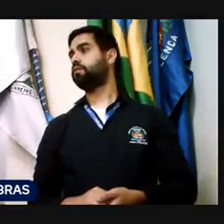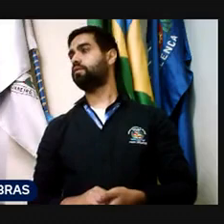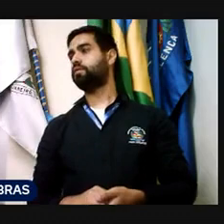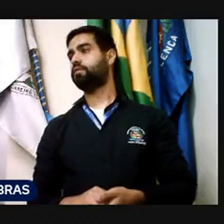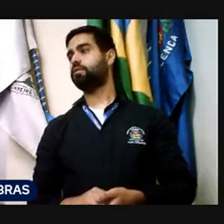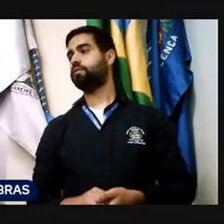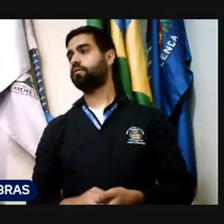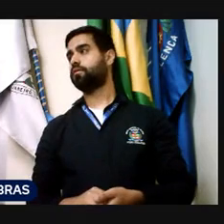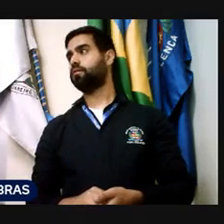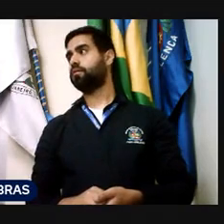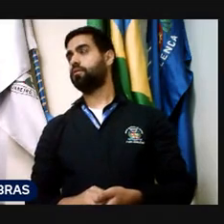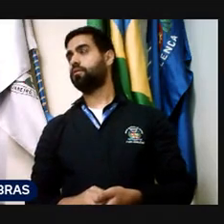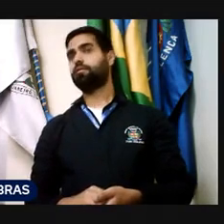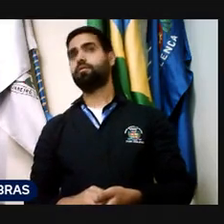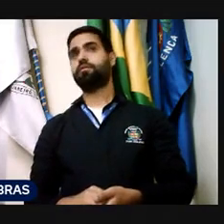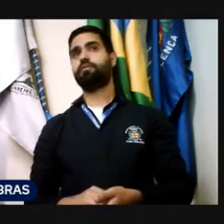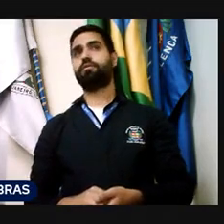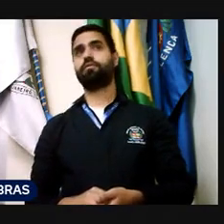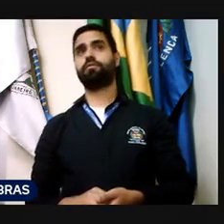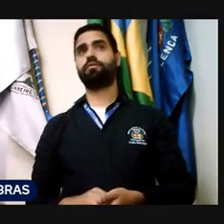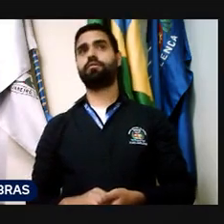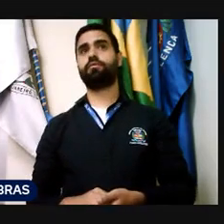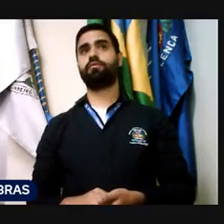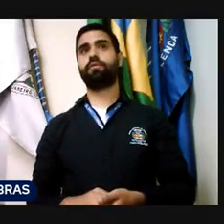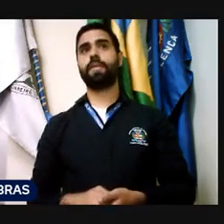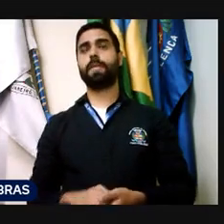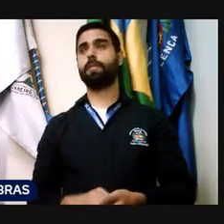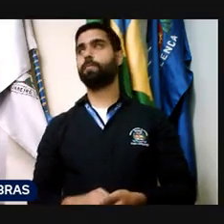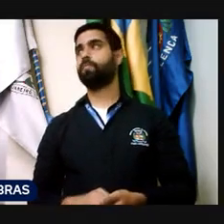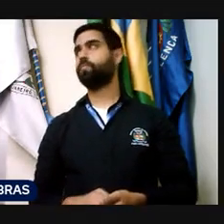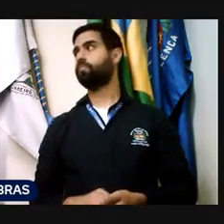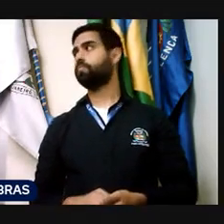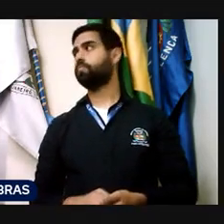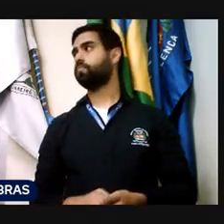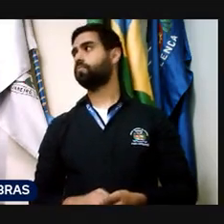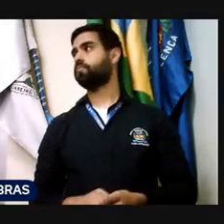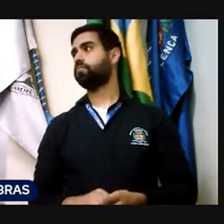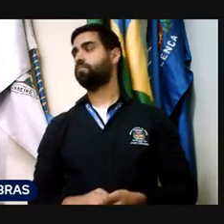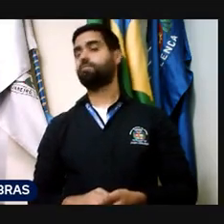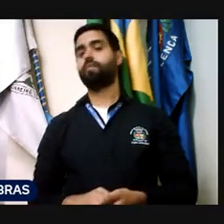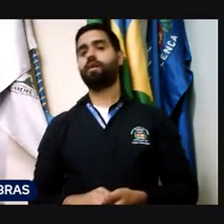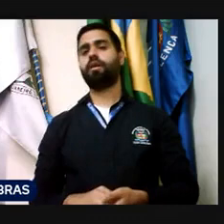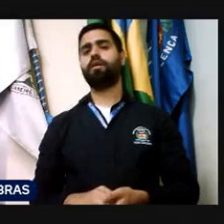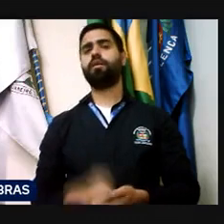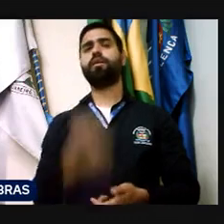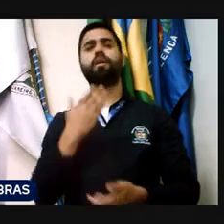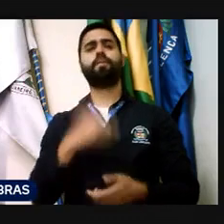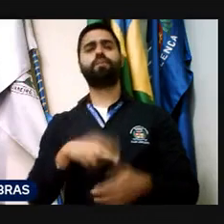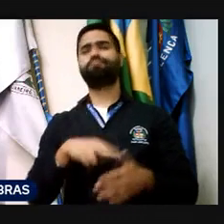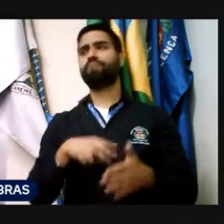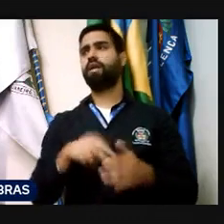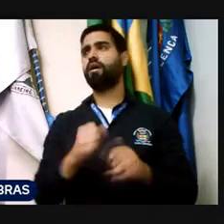Vereador Davis, você colabora aqui conosco? Vereadora Fabiana está aqui no...